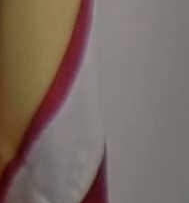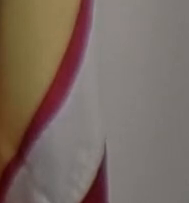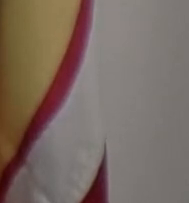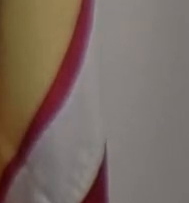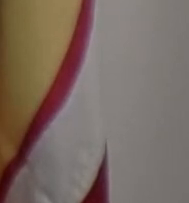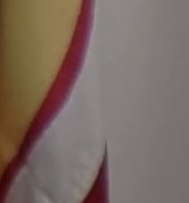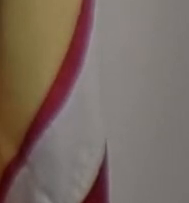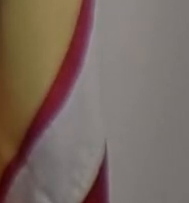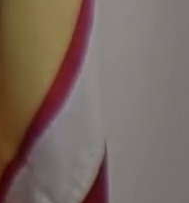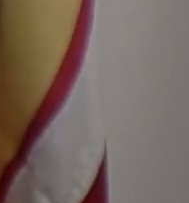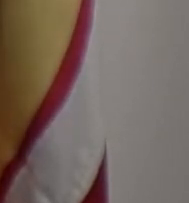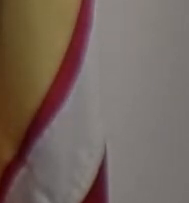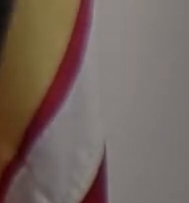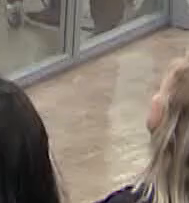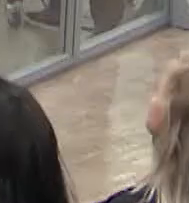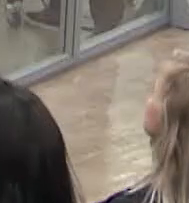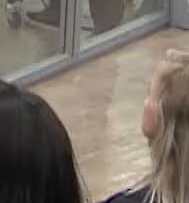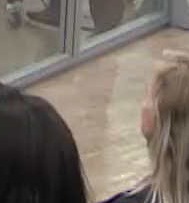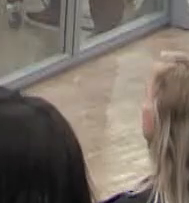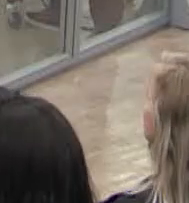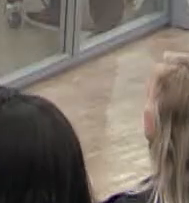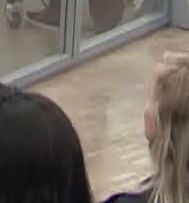essa solenidade. Pastor, por favor, fica.